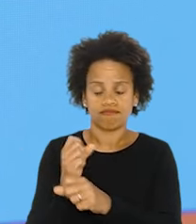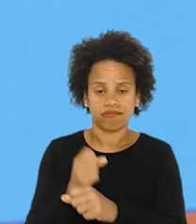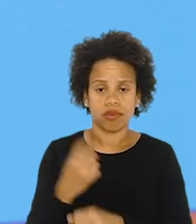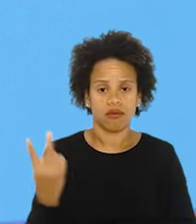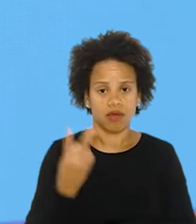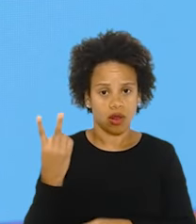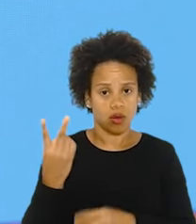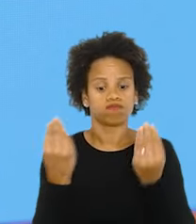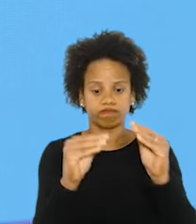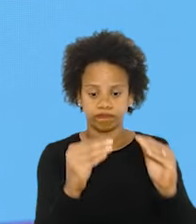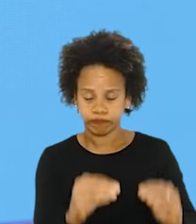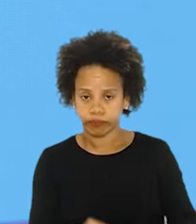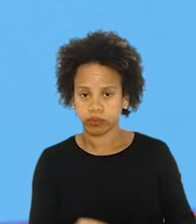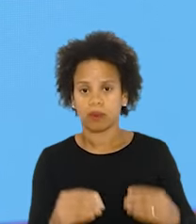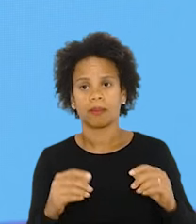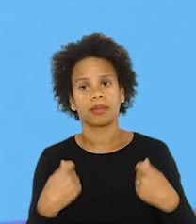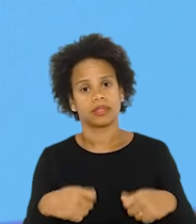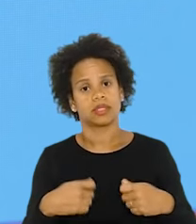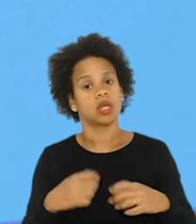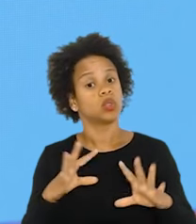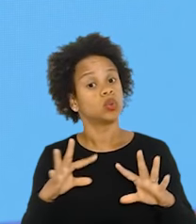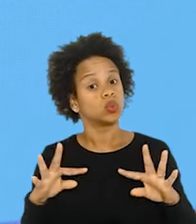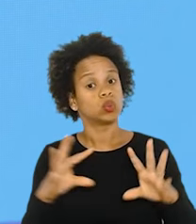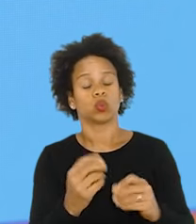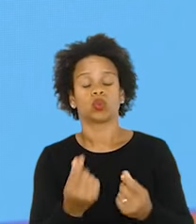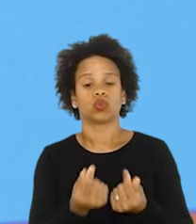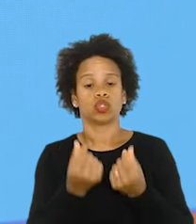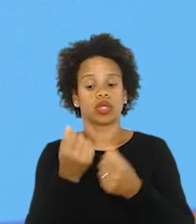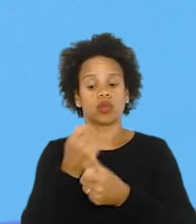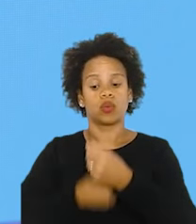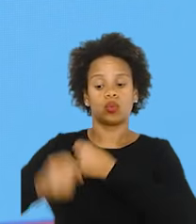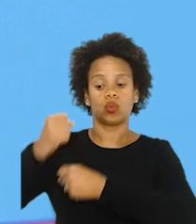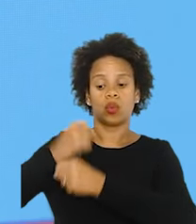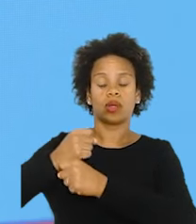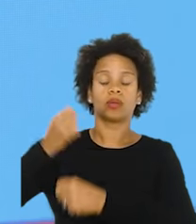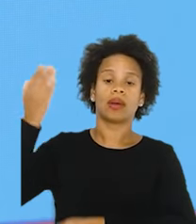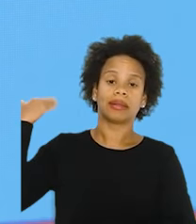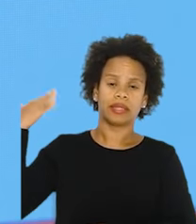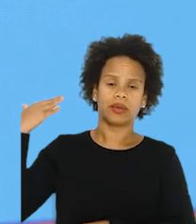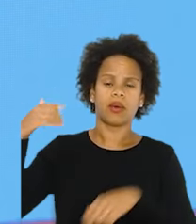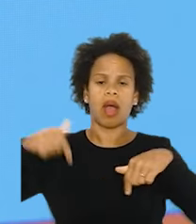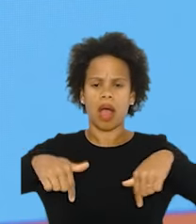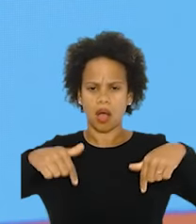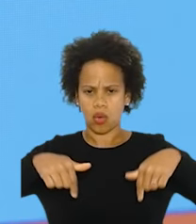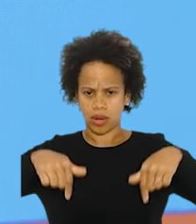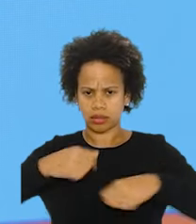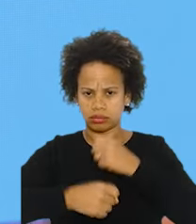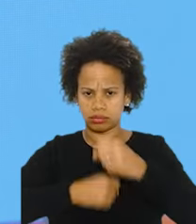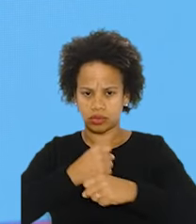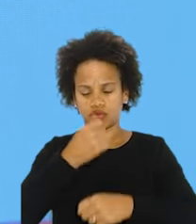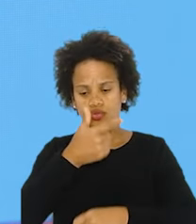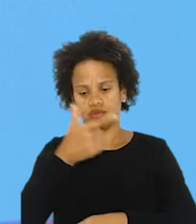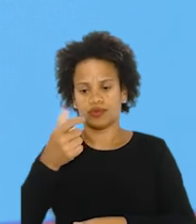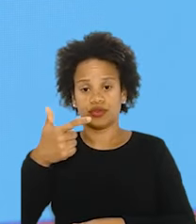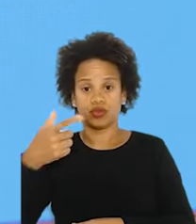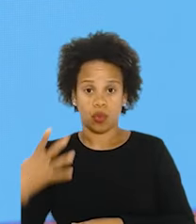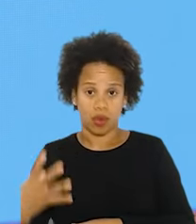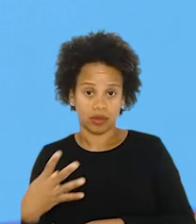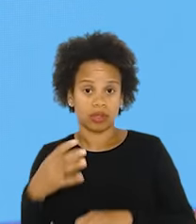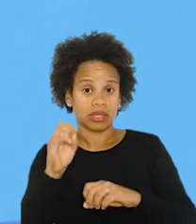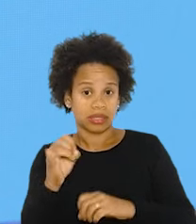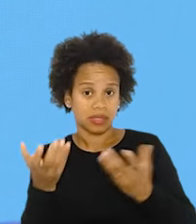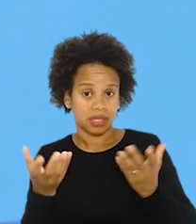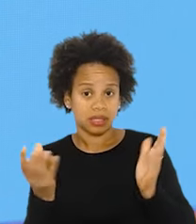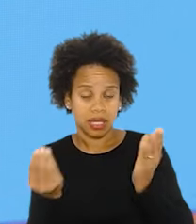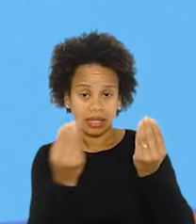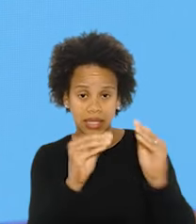declaração veja bem todo o dinheiro referente ao Ano anterior então nós agora estamos em 2024 como a Elan falou você se você desejar